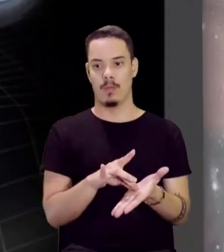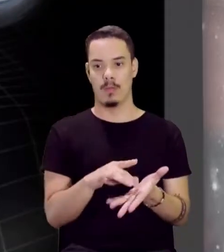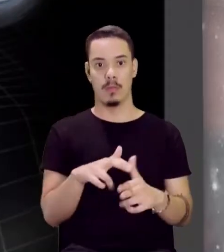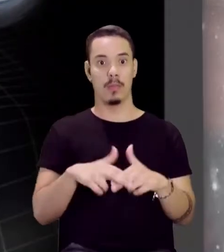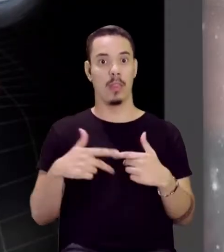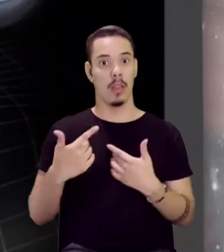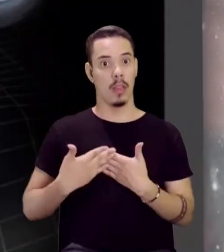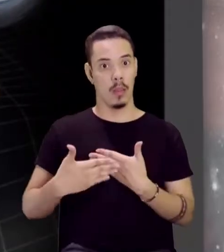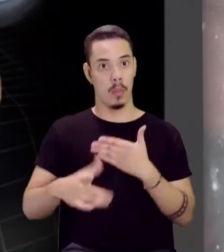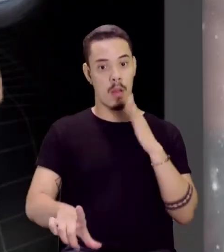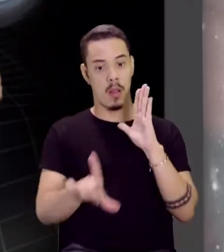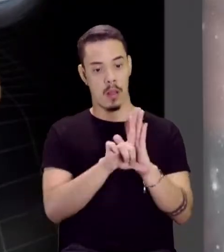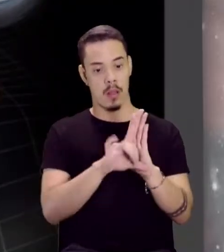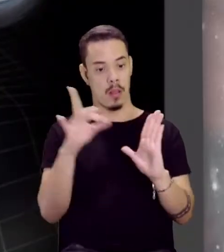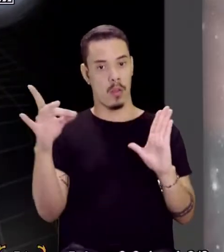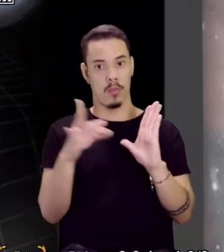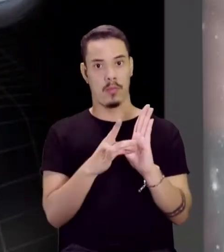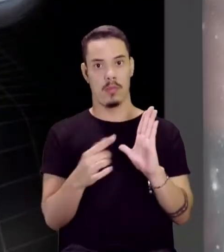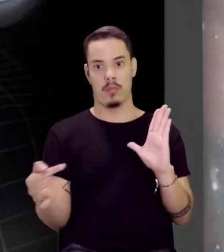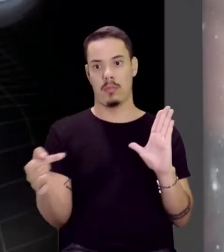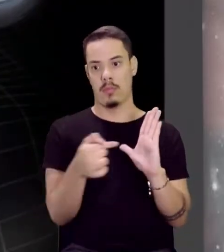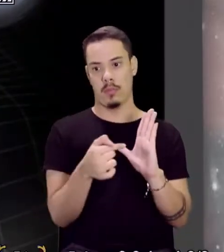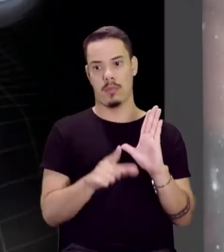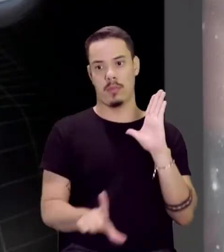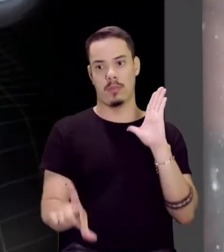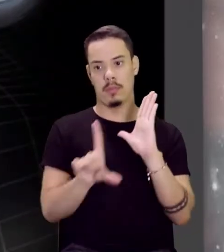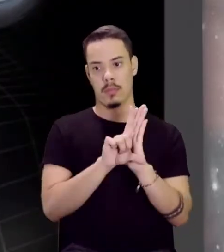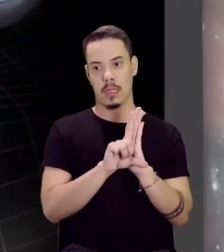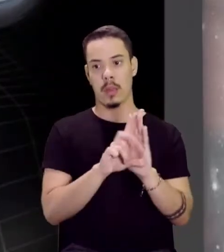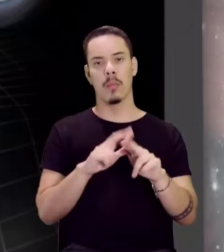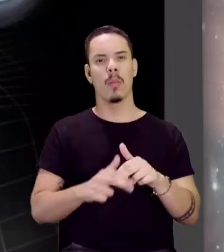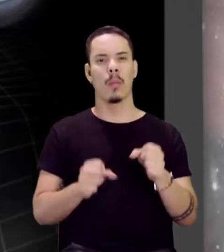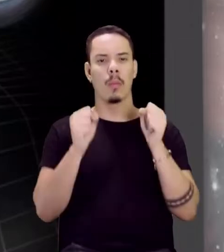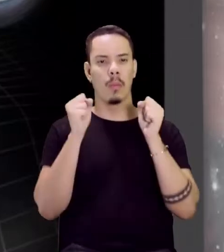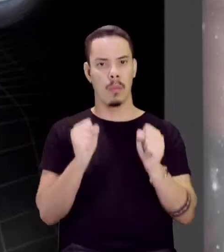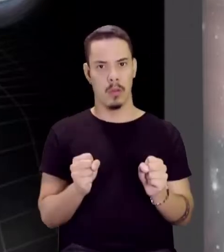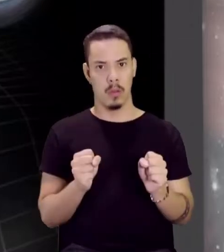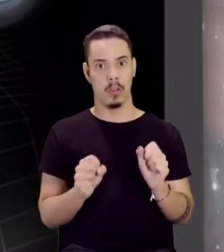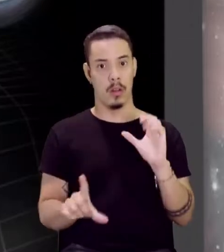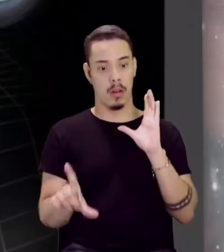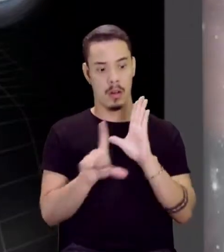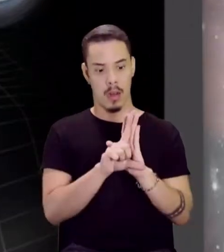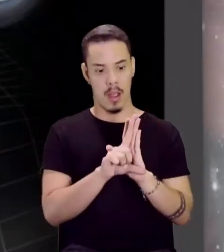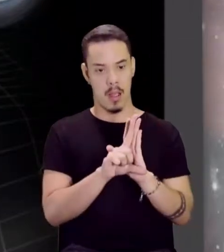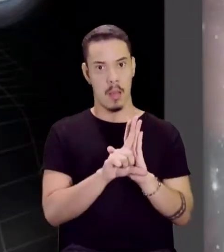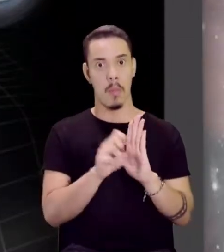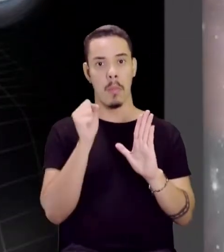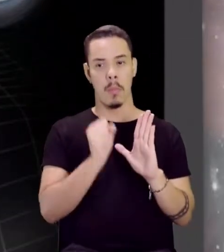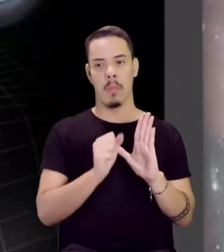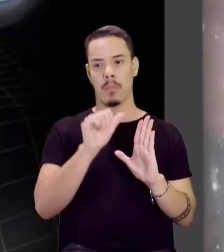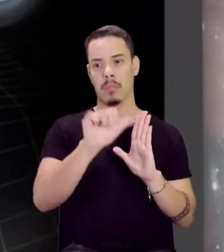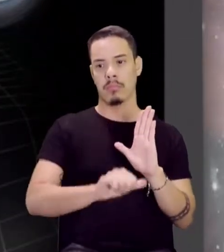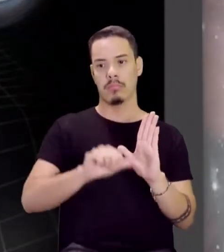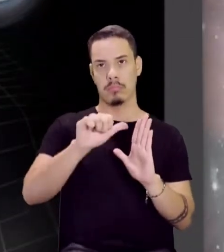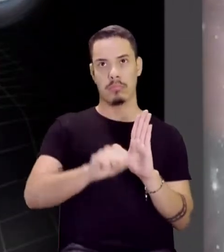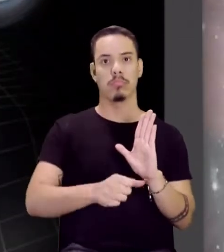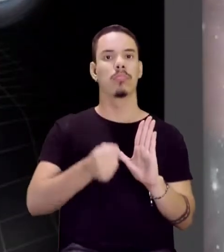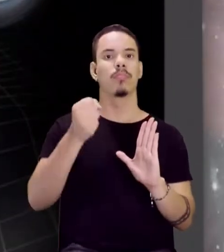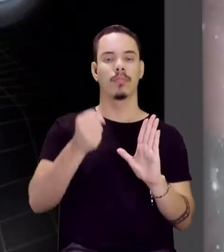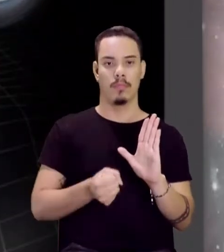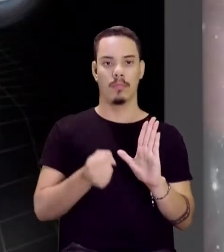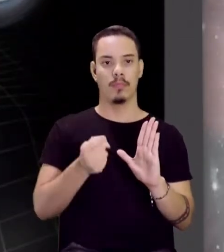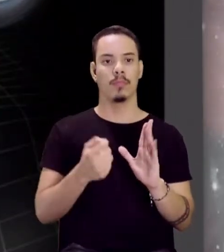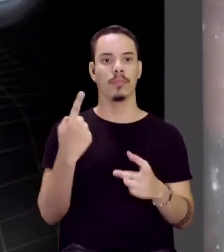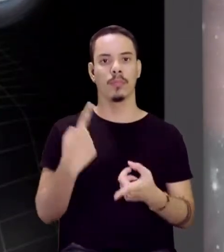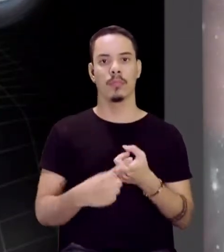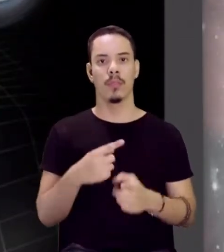dali, passa a ser uma lei quando você pode. E as leis, elas podem ser refeitas, né, Deise? Não é eternas, né? Às vezes